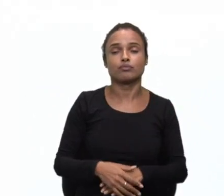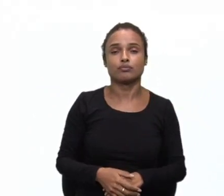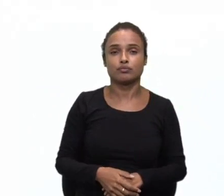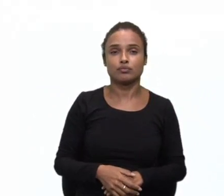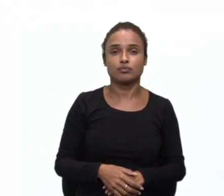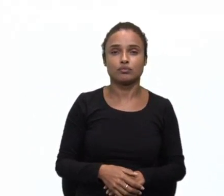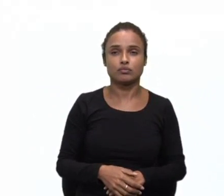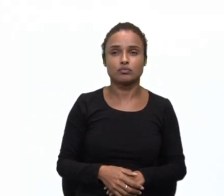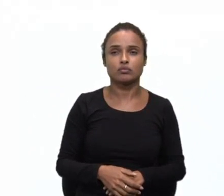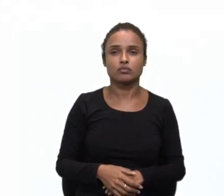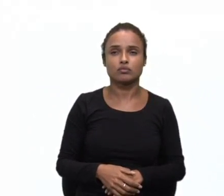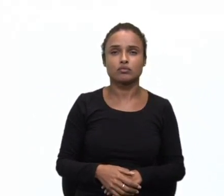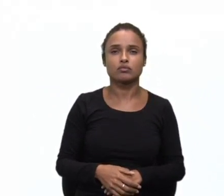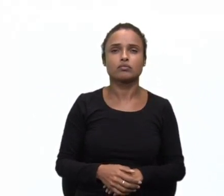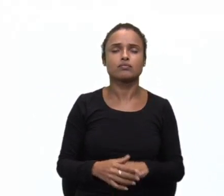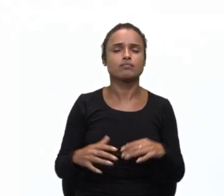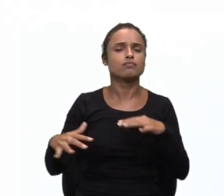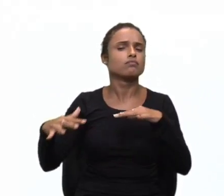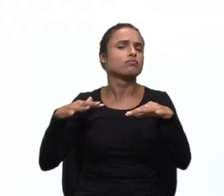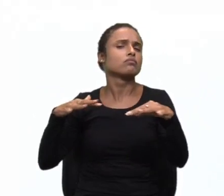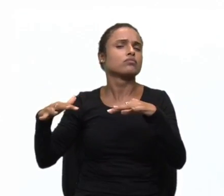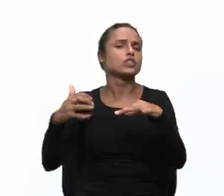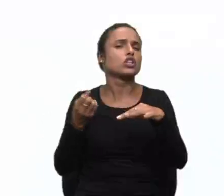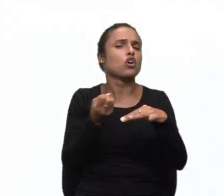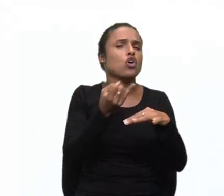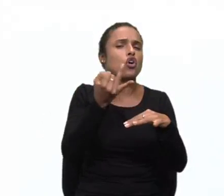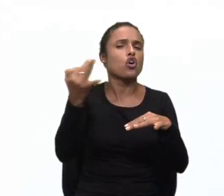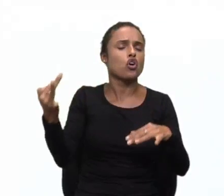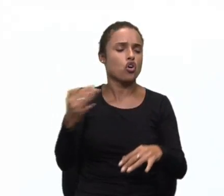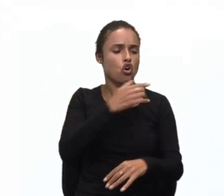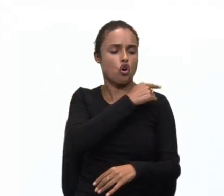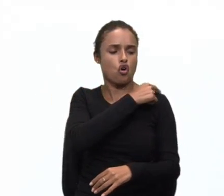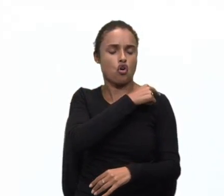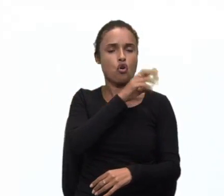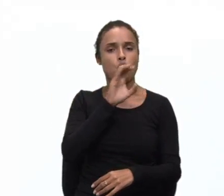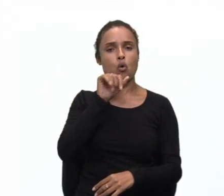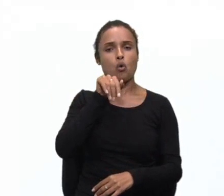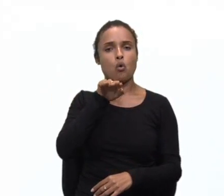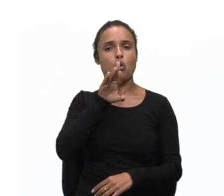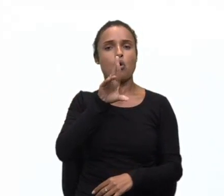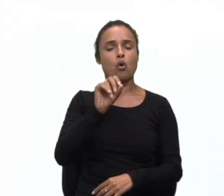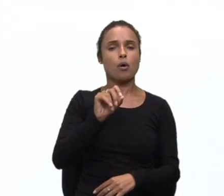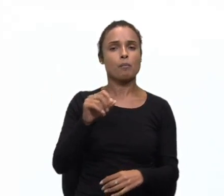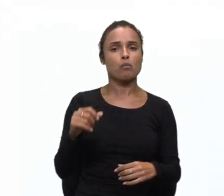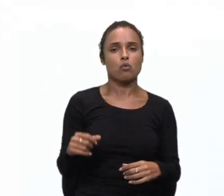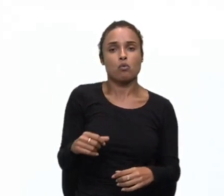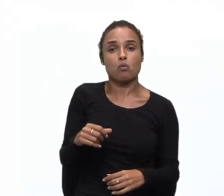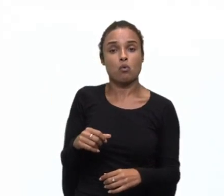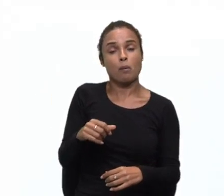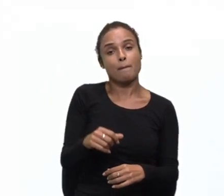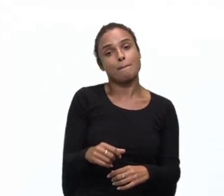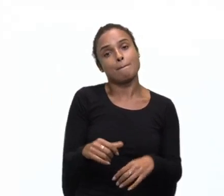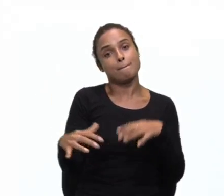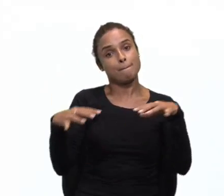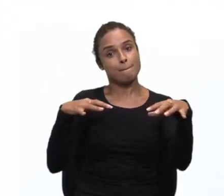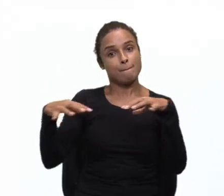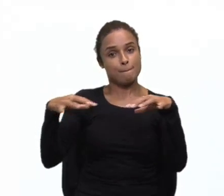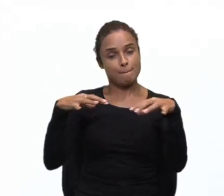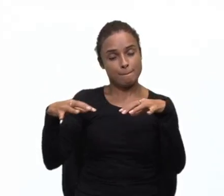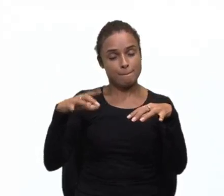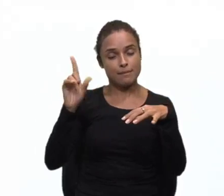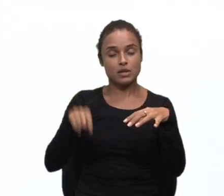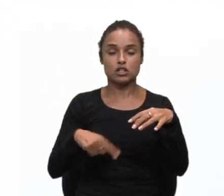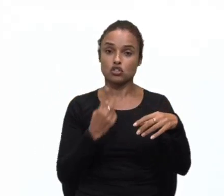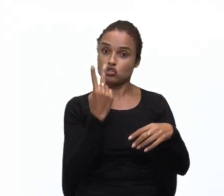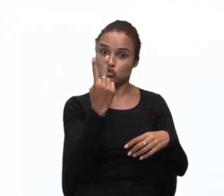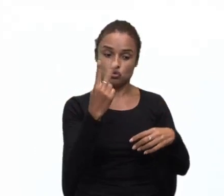ok? Quais tipos de movimentos o ombro pode fazer? Dê 2 exemplos de atividades que utilizam